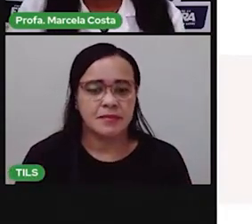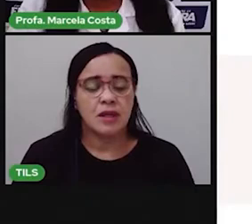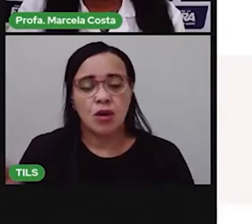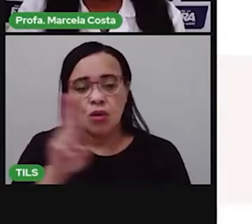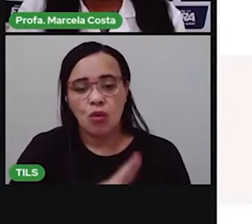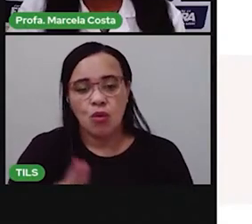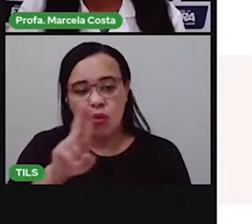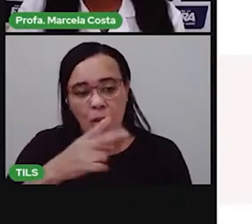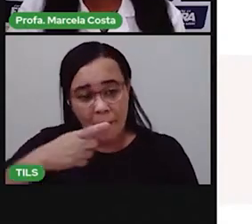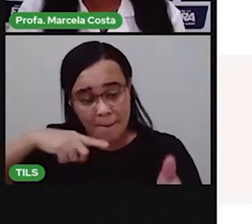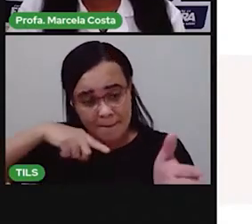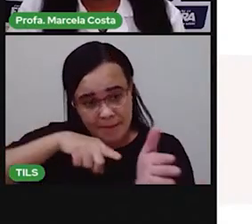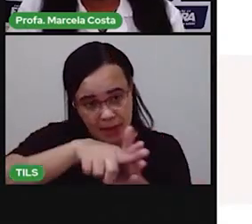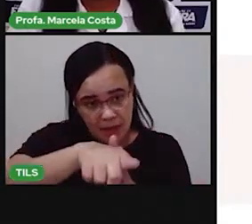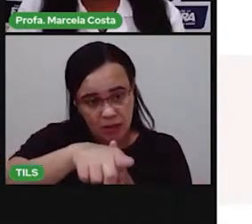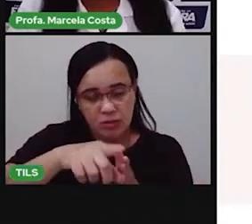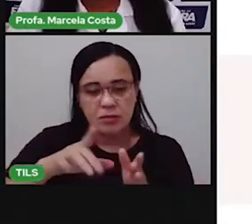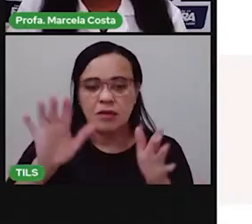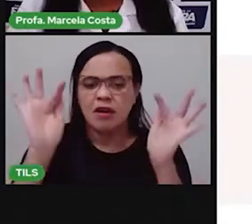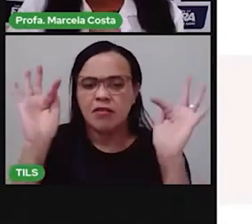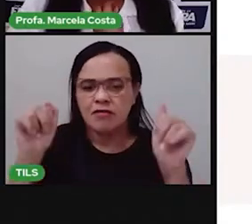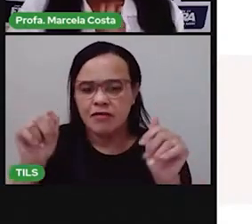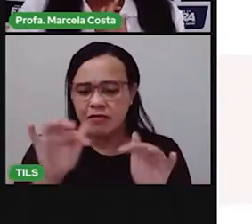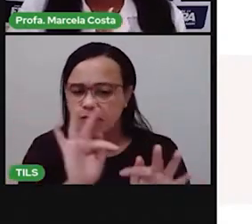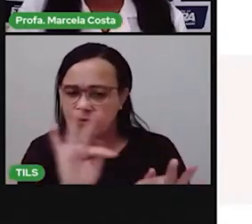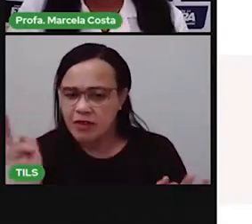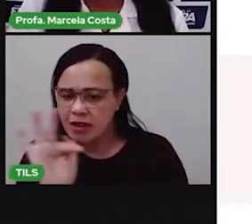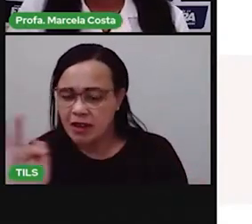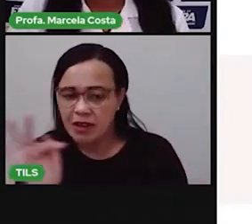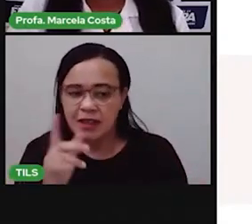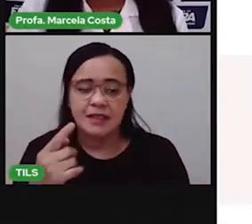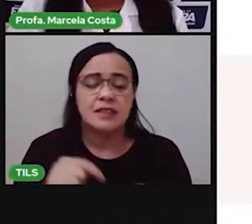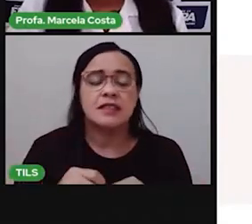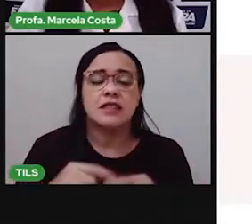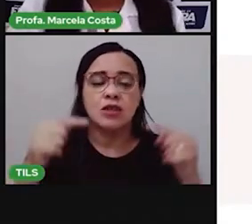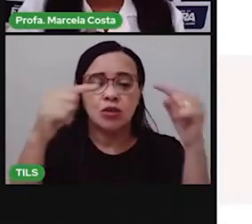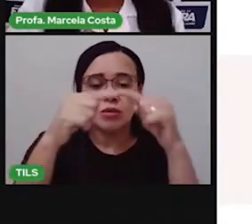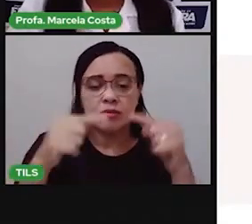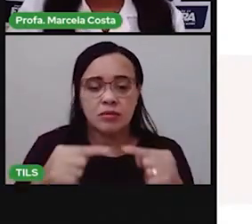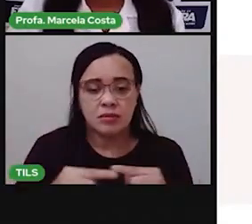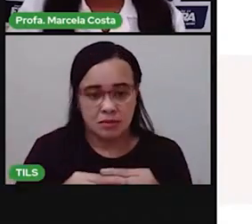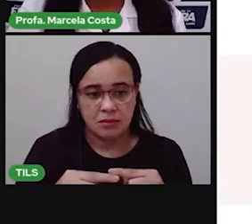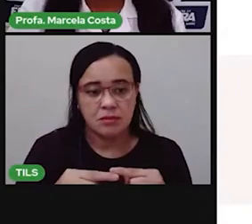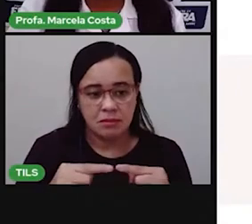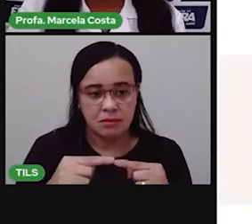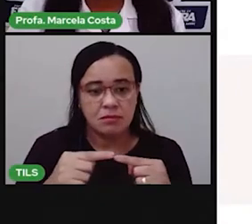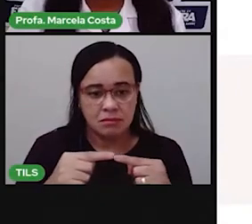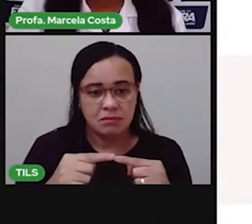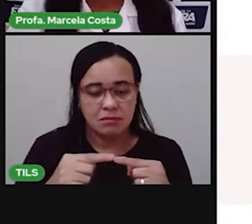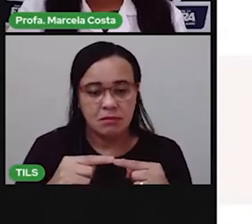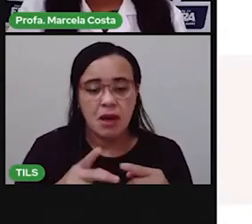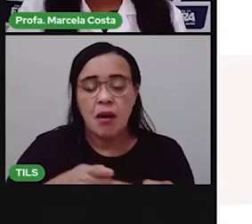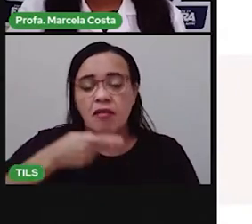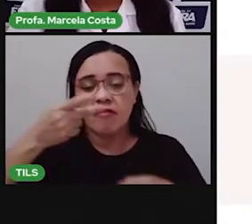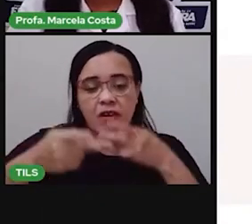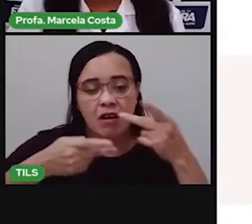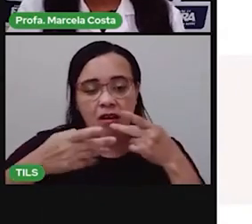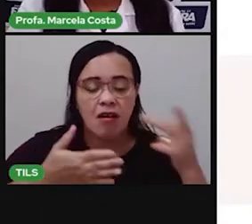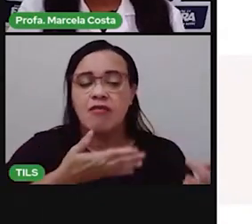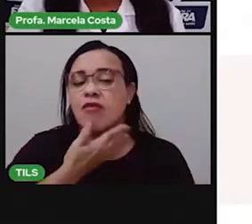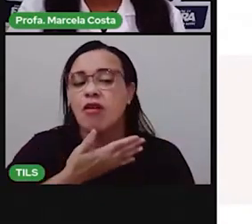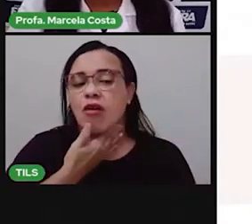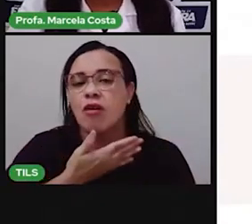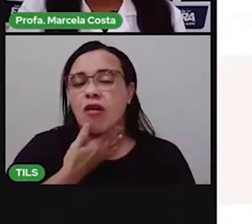usa a interrogação no final da frase, e de maneira falada, é a nossa entonação da voz que